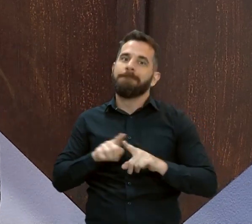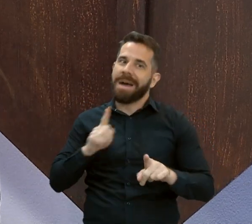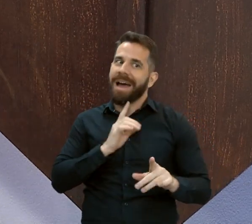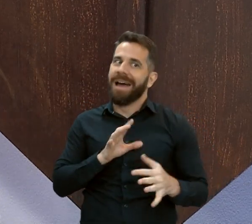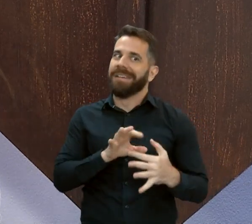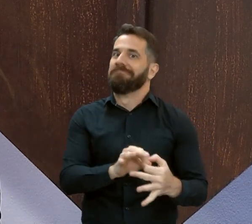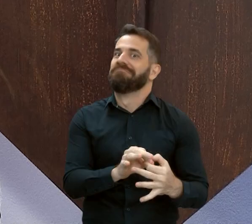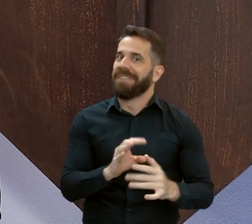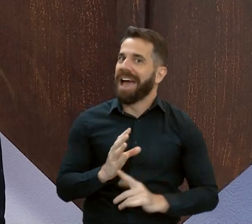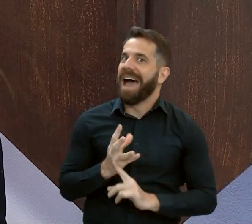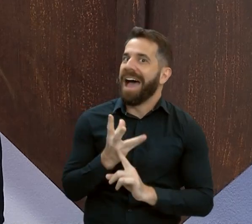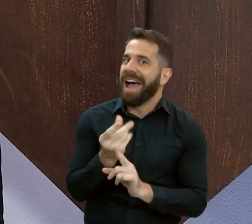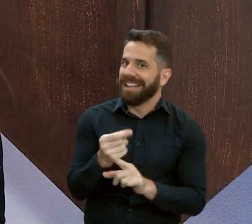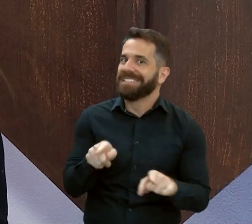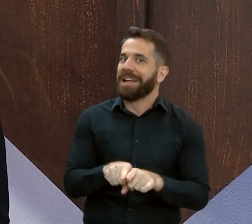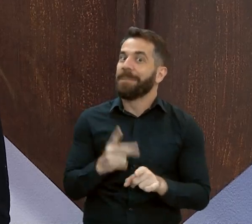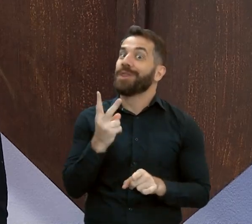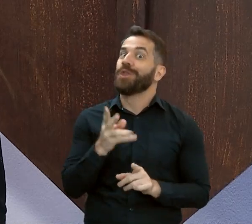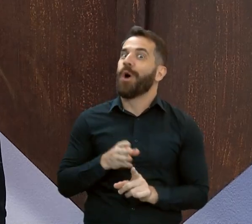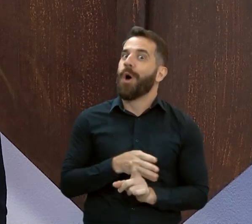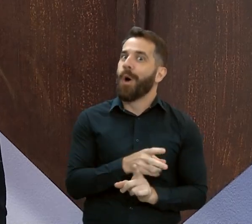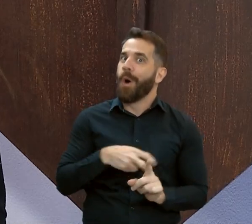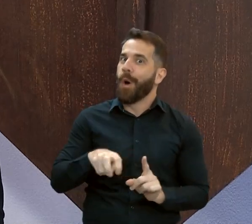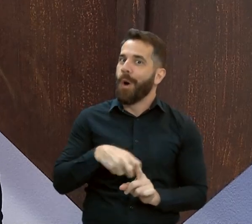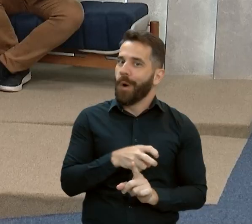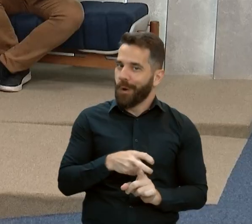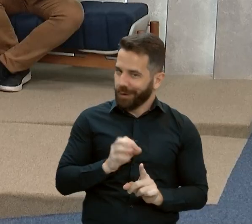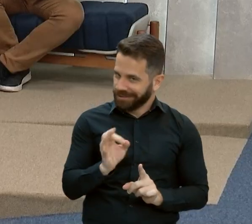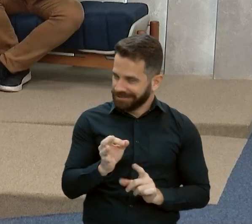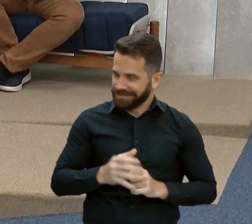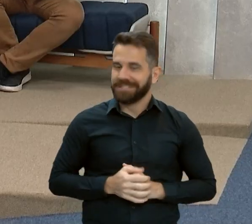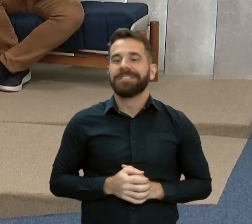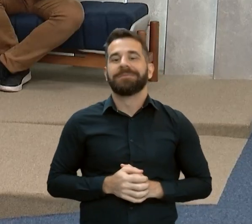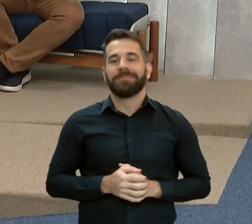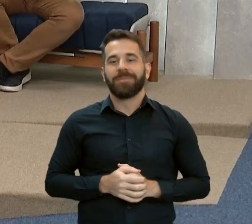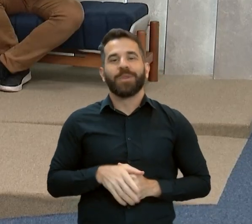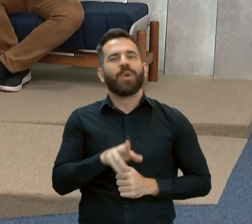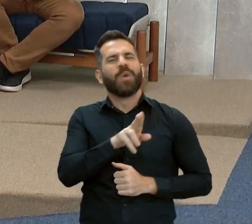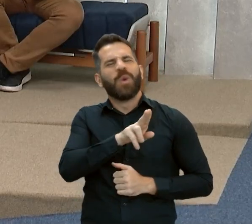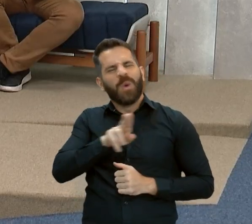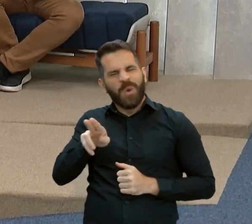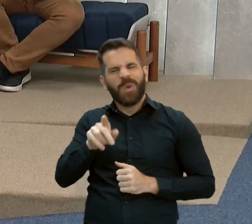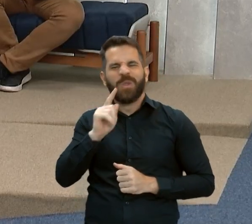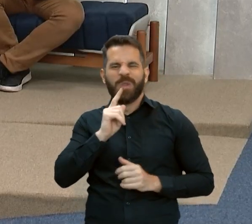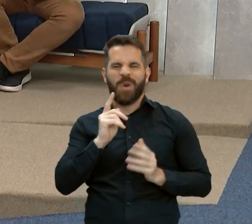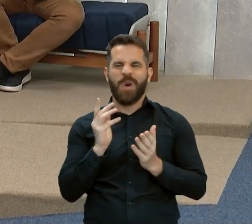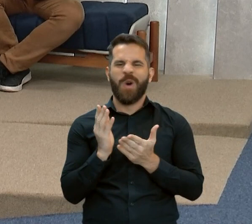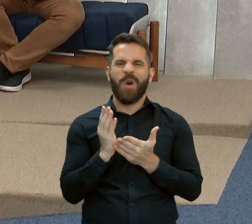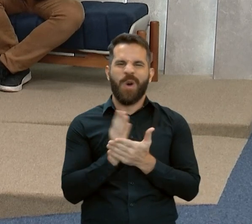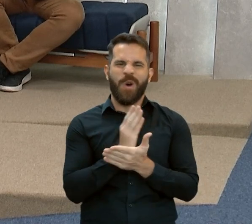Eu costumo me definir por conta disso, né? Aqui na capa do livro, inclusive, repense, invente,